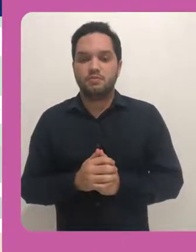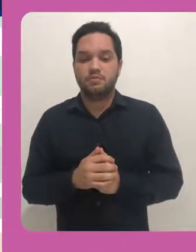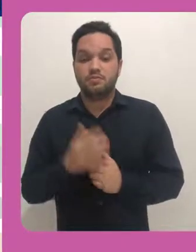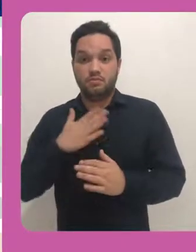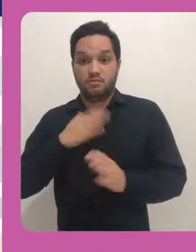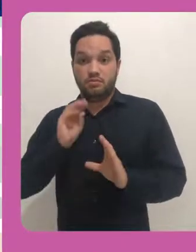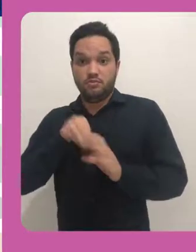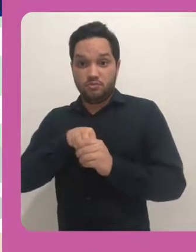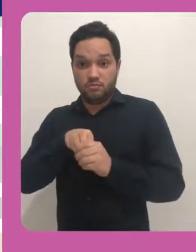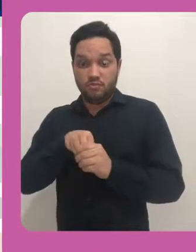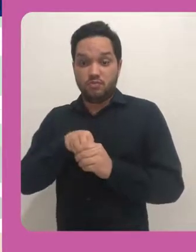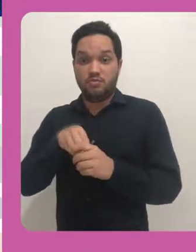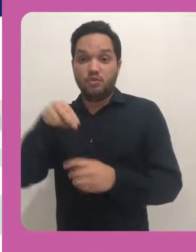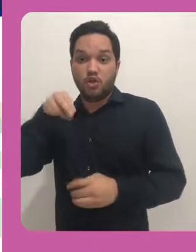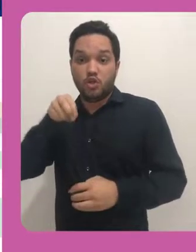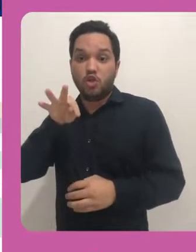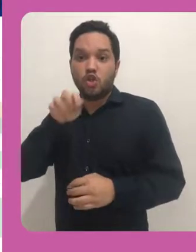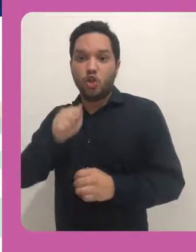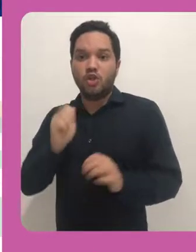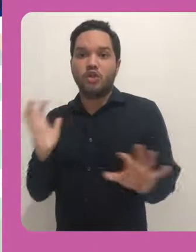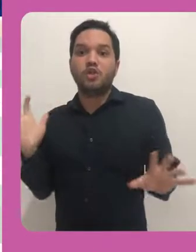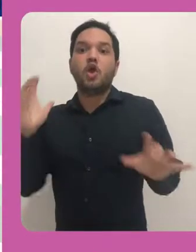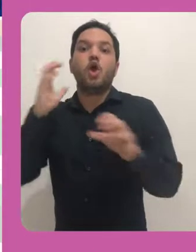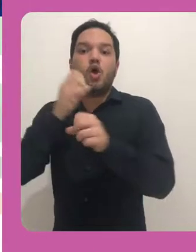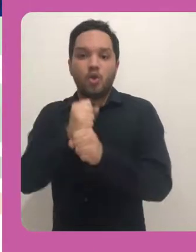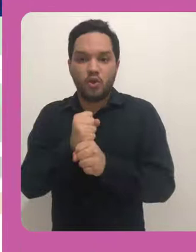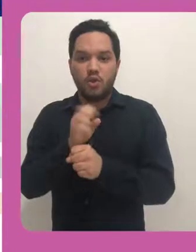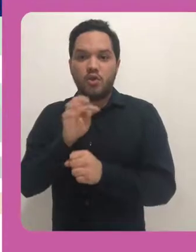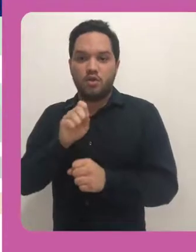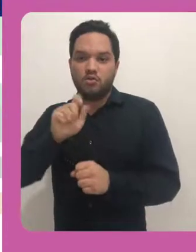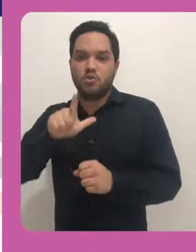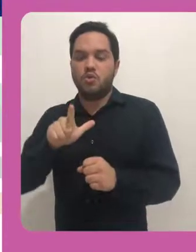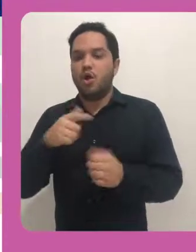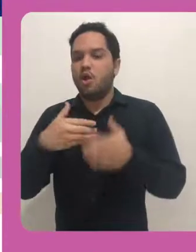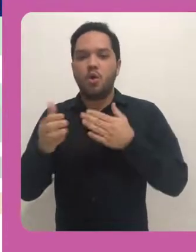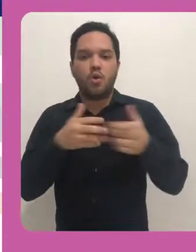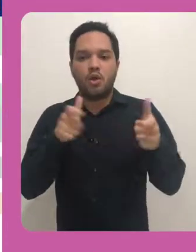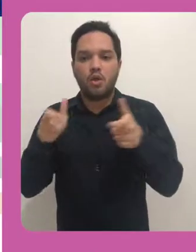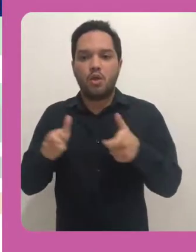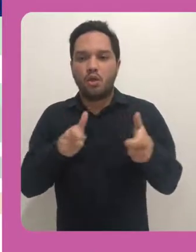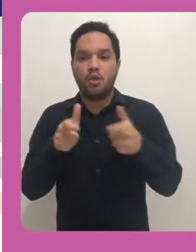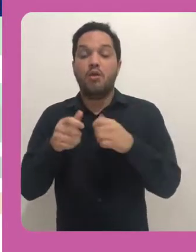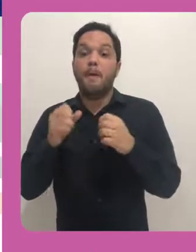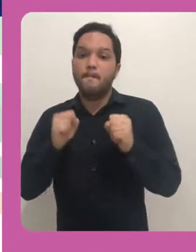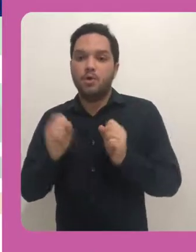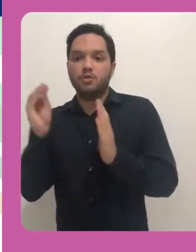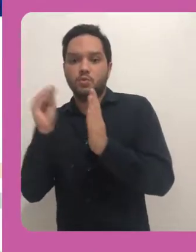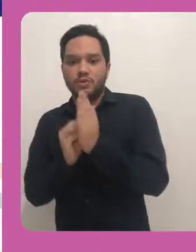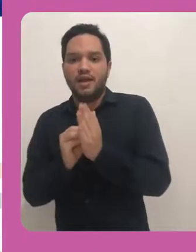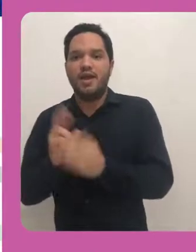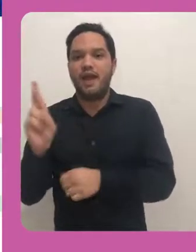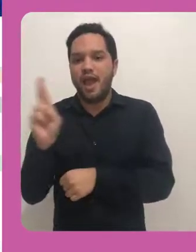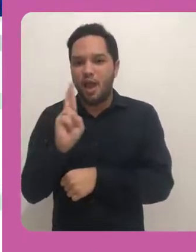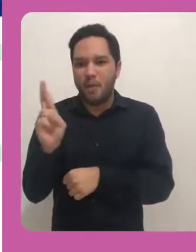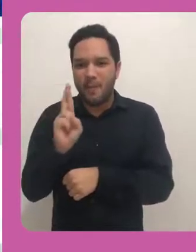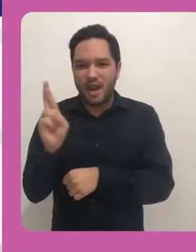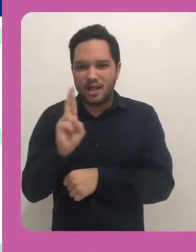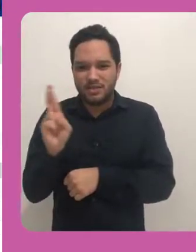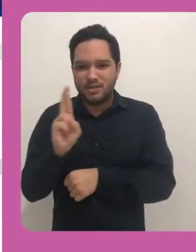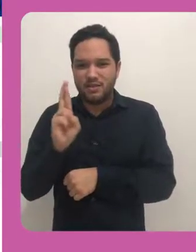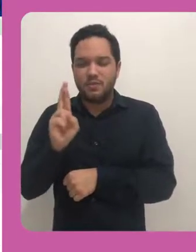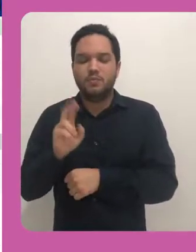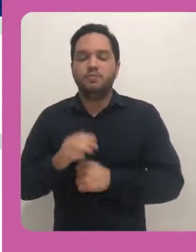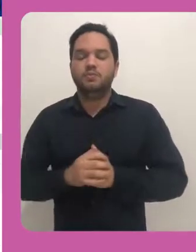da minha nota total, mas você poderia colocá-lo em qualquer lugar. Eu vou colocar ele na recuperação. Vamos supor